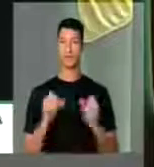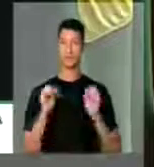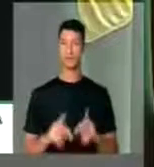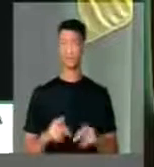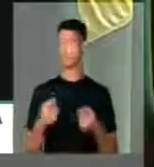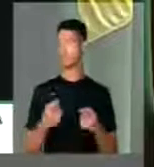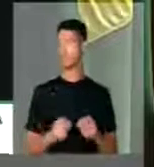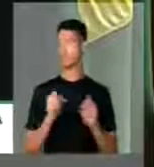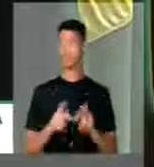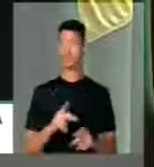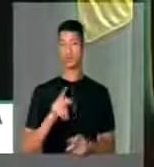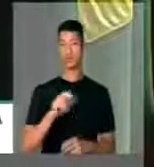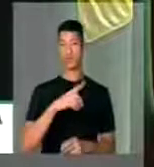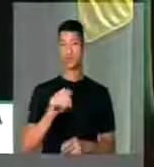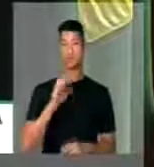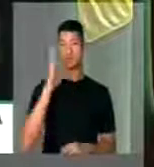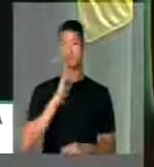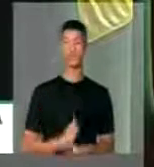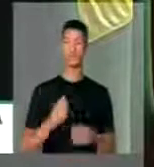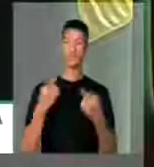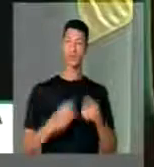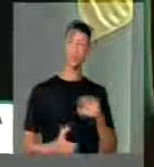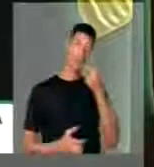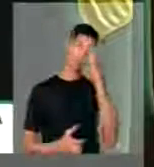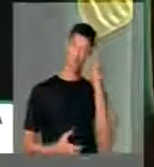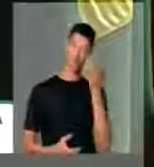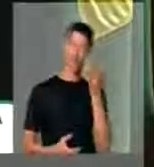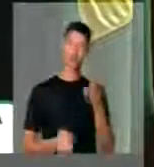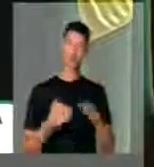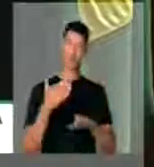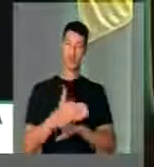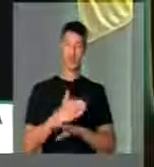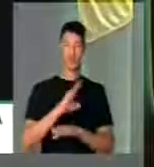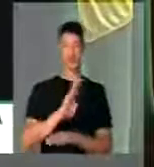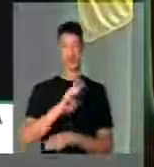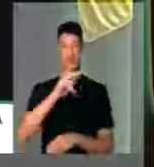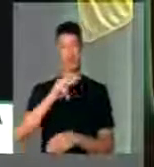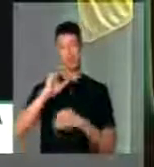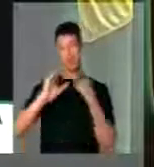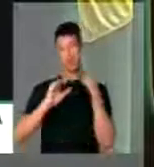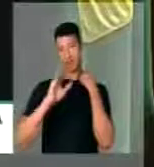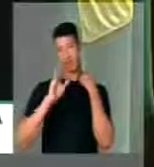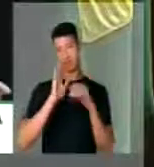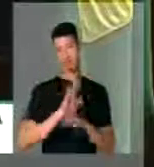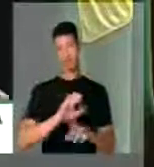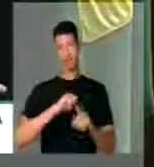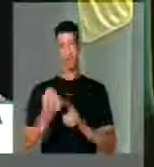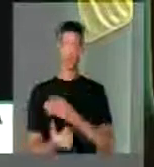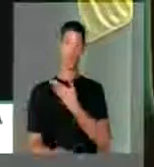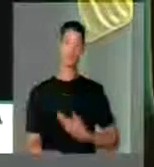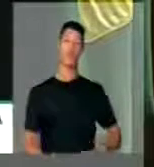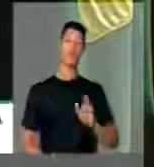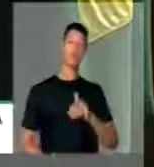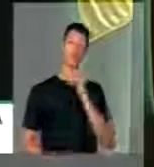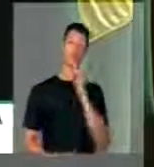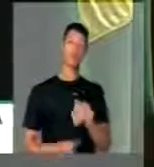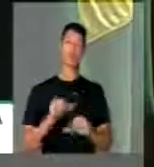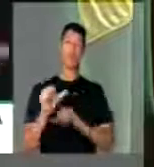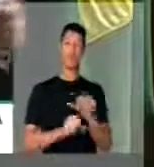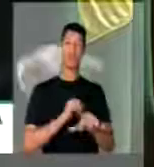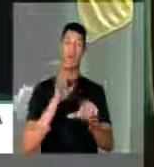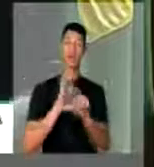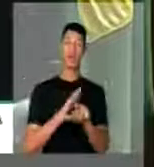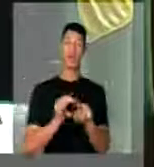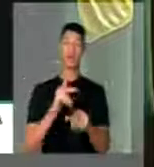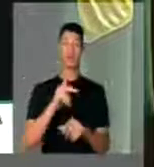os aposentados e pensionistas brasileiros, contra aqueles que querem acessar o benefício de assistência social. E o governo já anuncia que quer mudar a